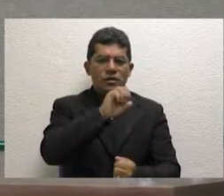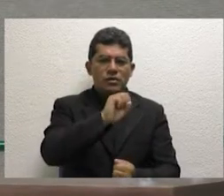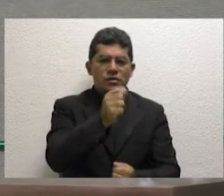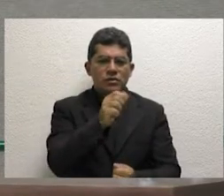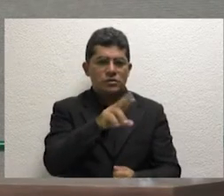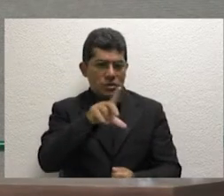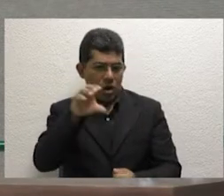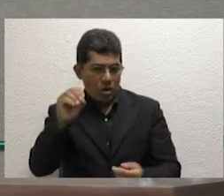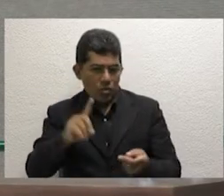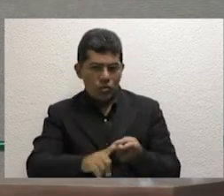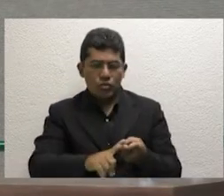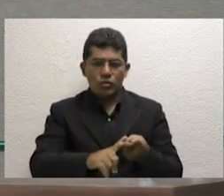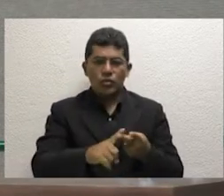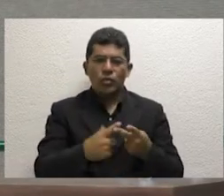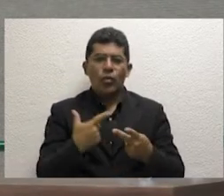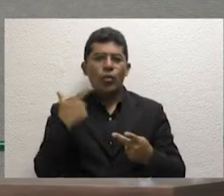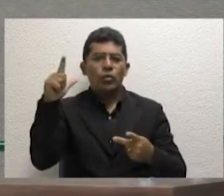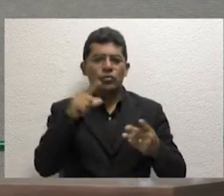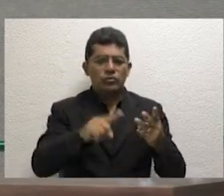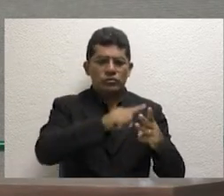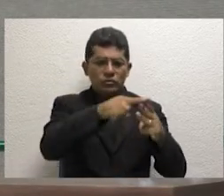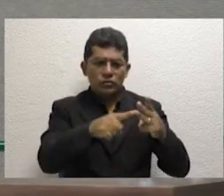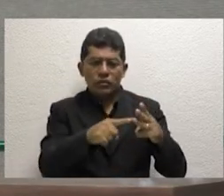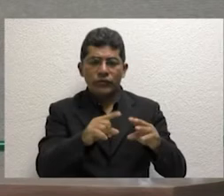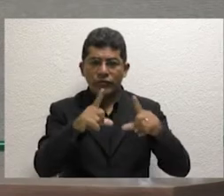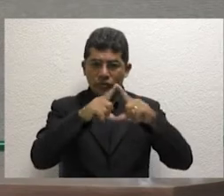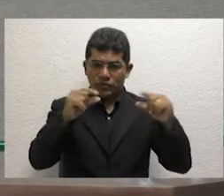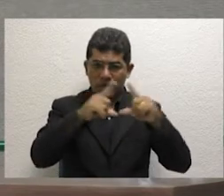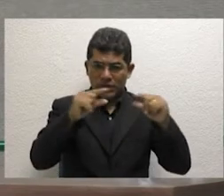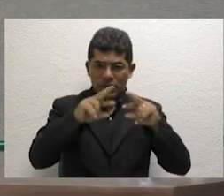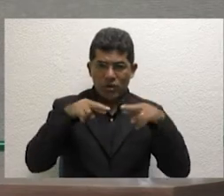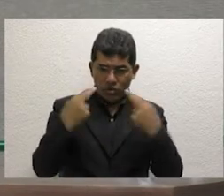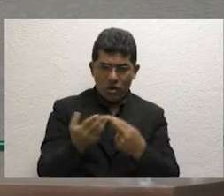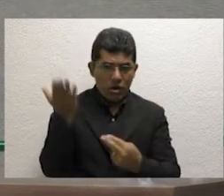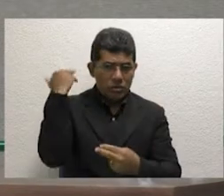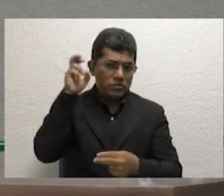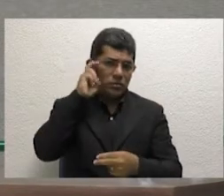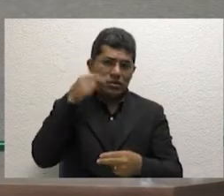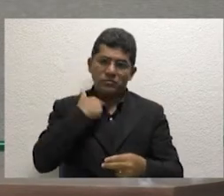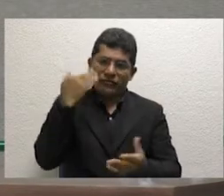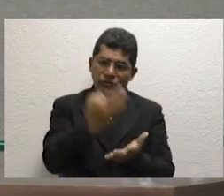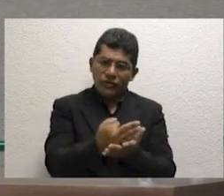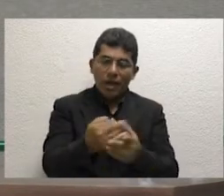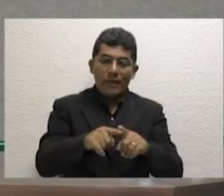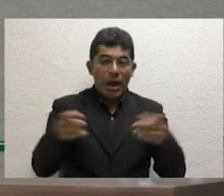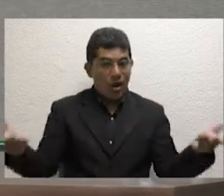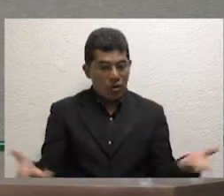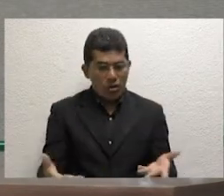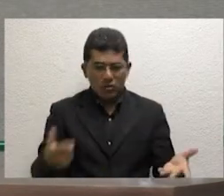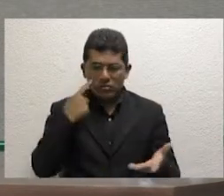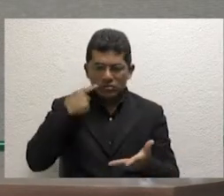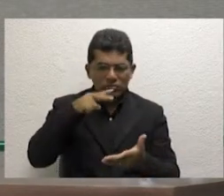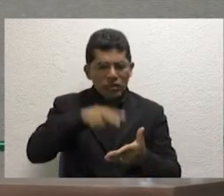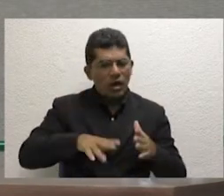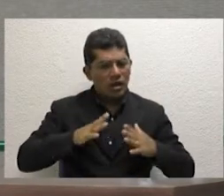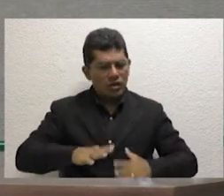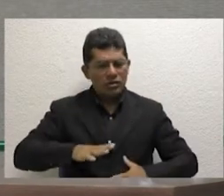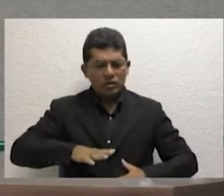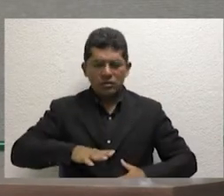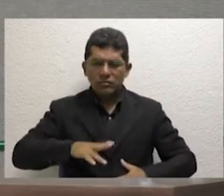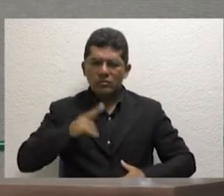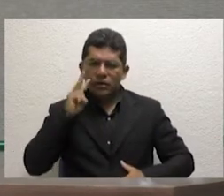presidente Neto em Brasília, sobre a Zona Franca, mas, deputado Augusto Ferraz, eu confesso que depois, vendo com calma a